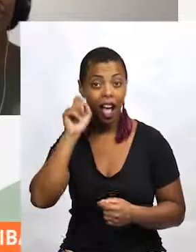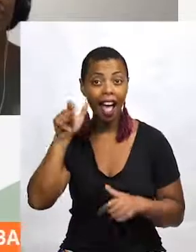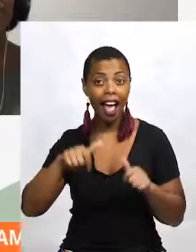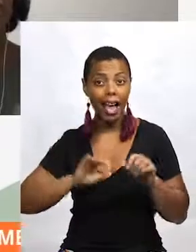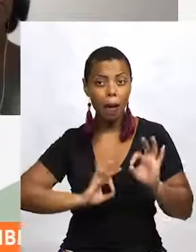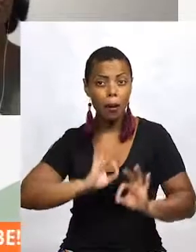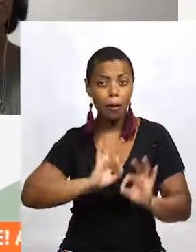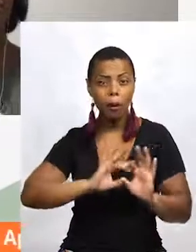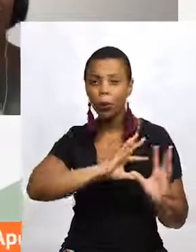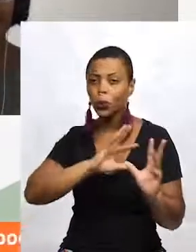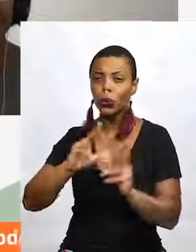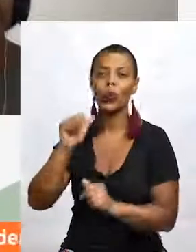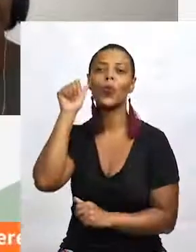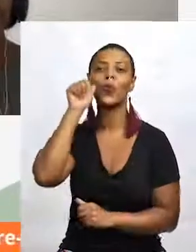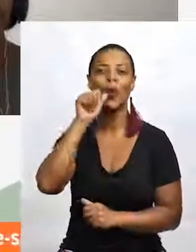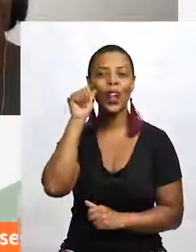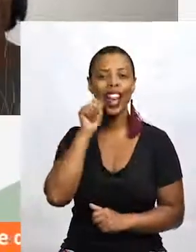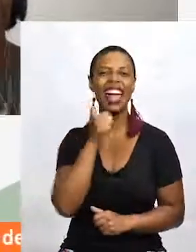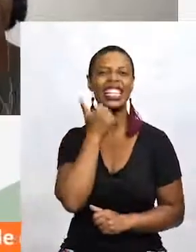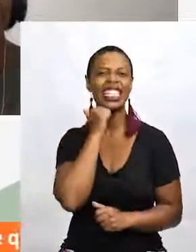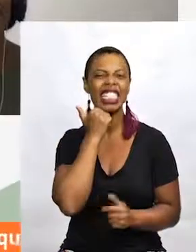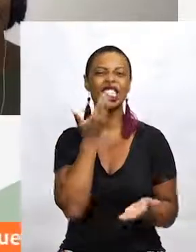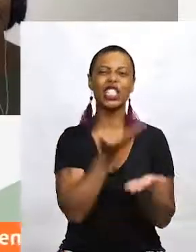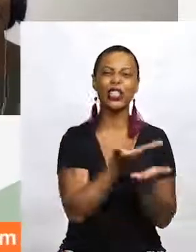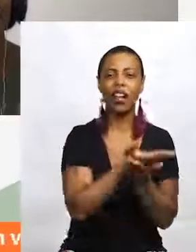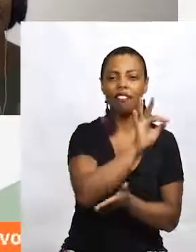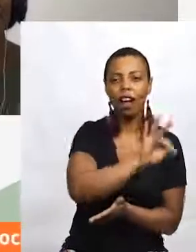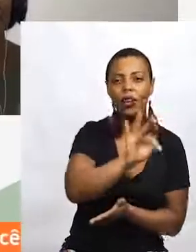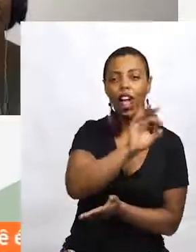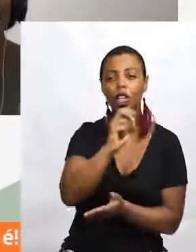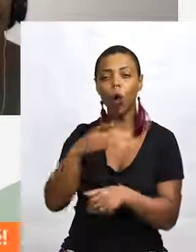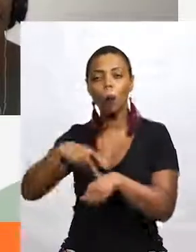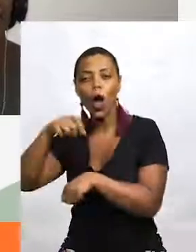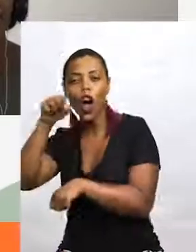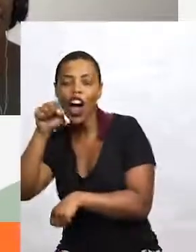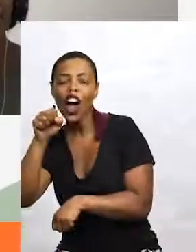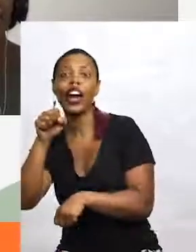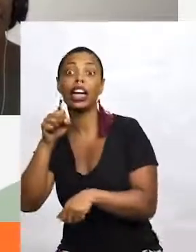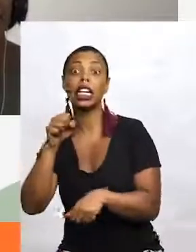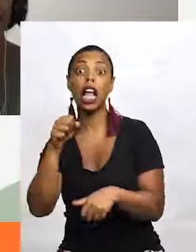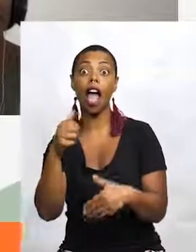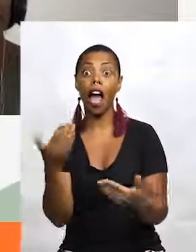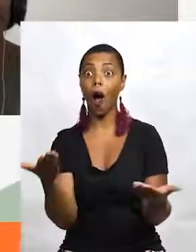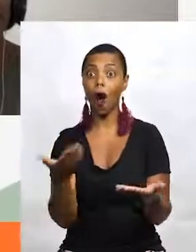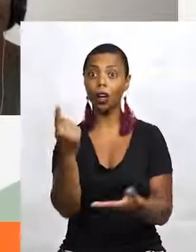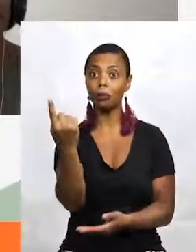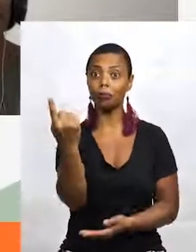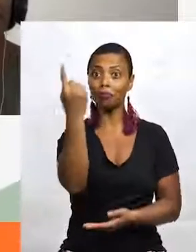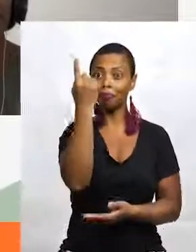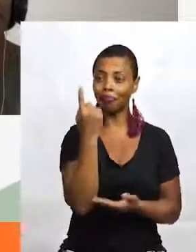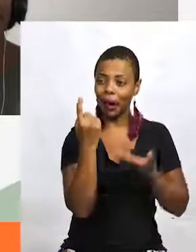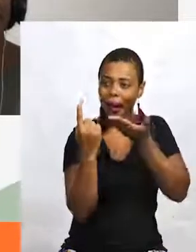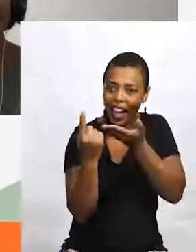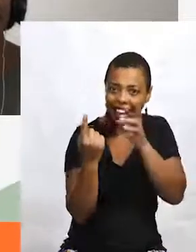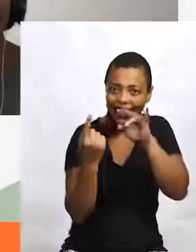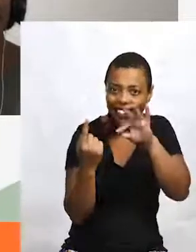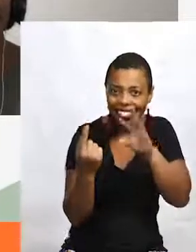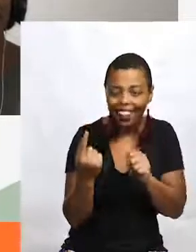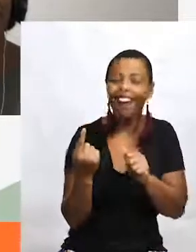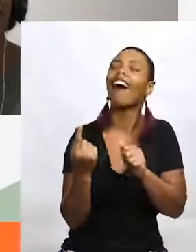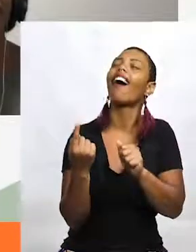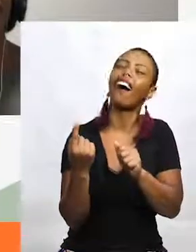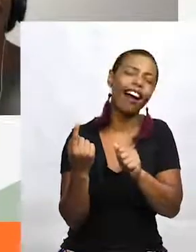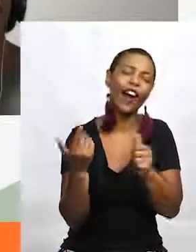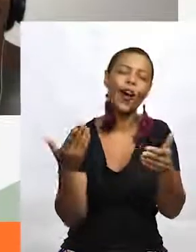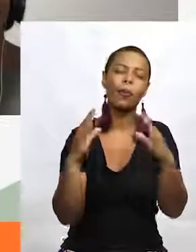de mulheres, cientistas, estudantes de graduação, pós-graduação, e ter você aqui conosco, né, nessa noite de